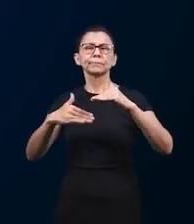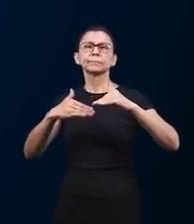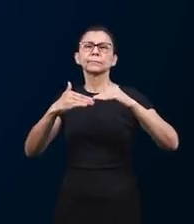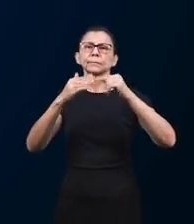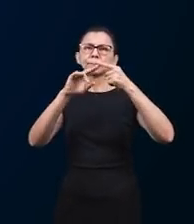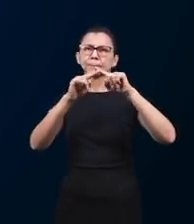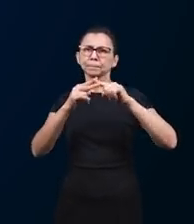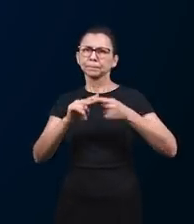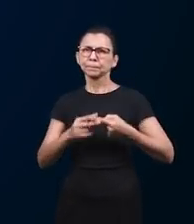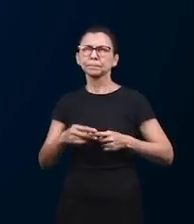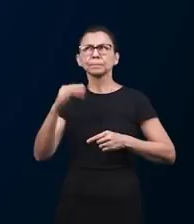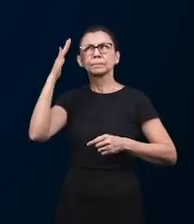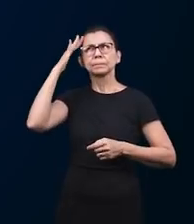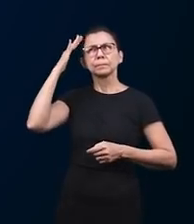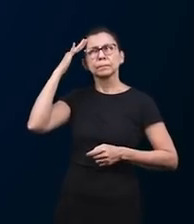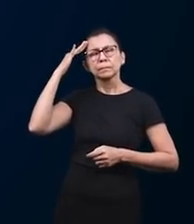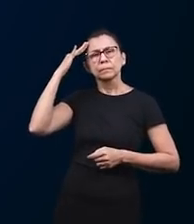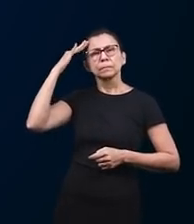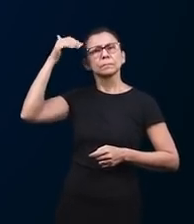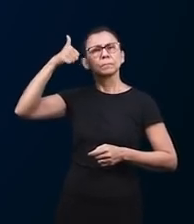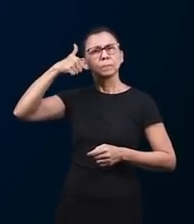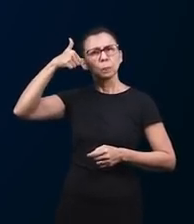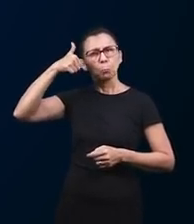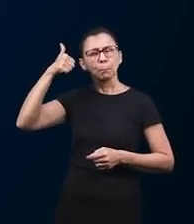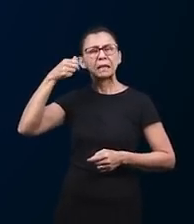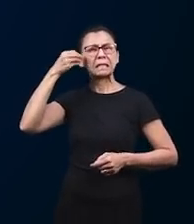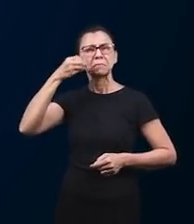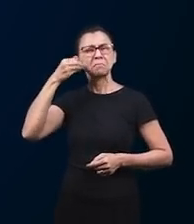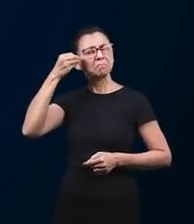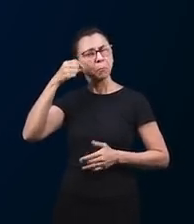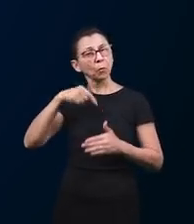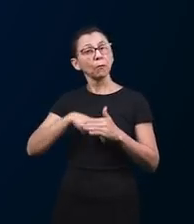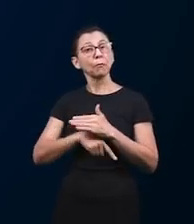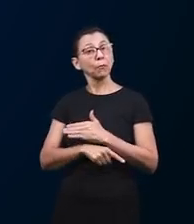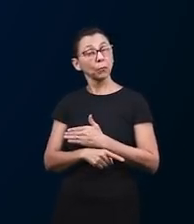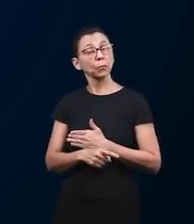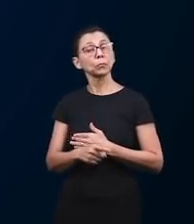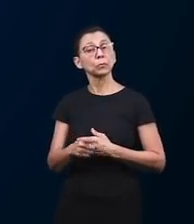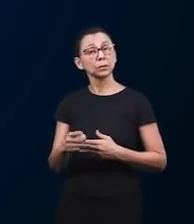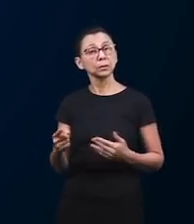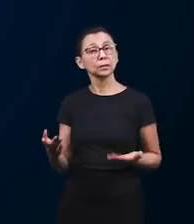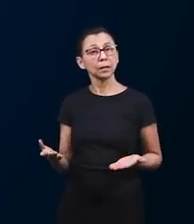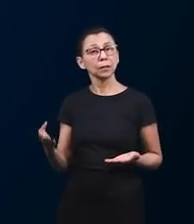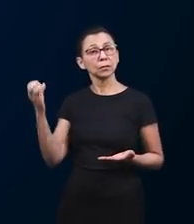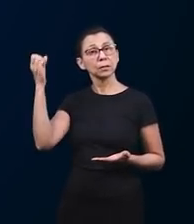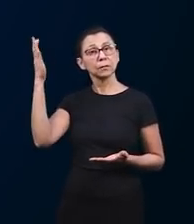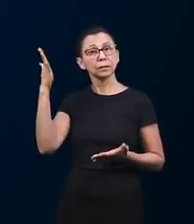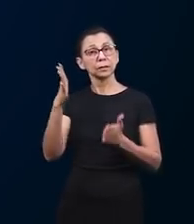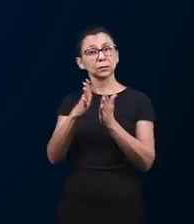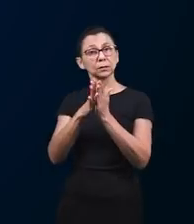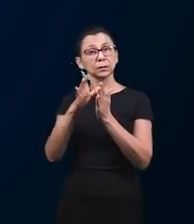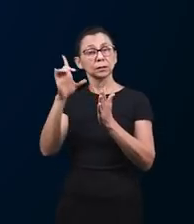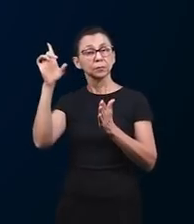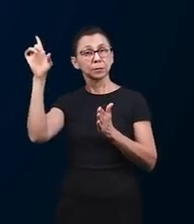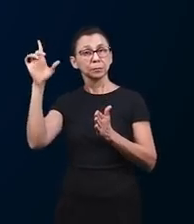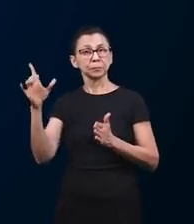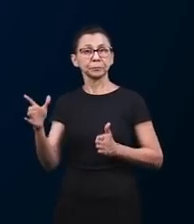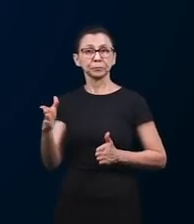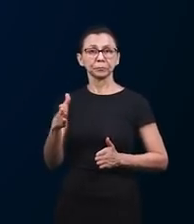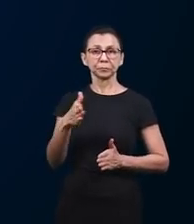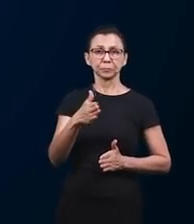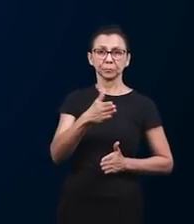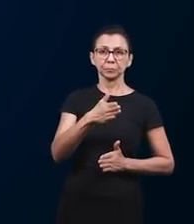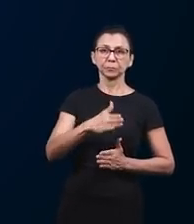do entendimento, experiências notáveis que os irmãos têm colhido com as revelações da palavra. Gostaríamos assim